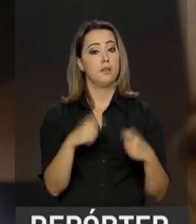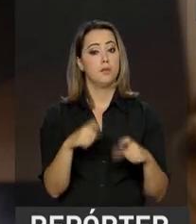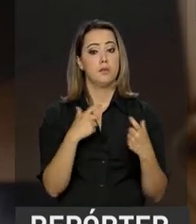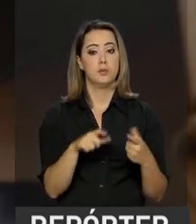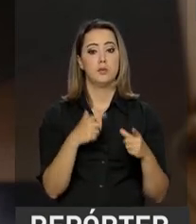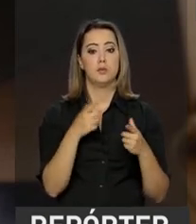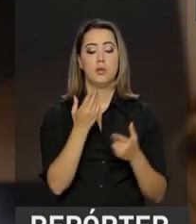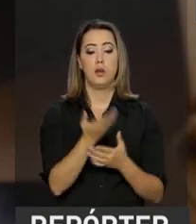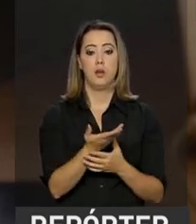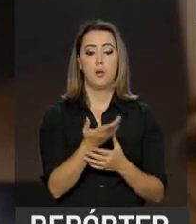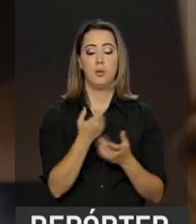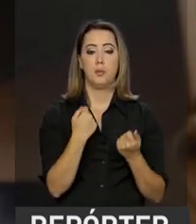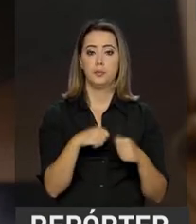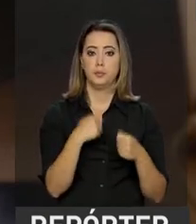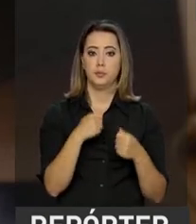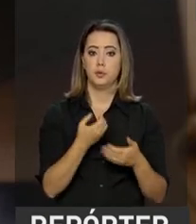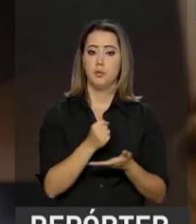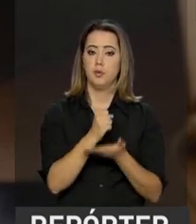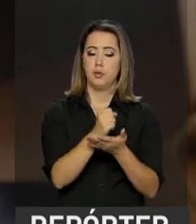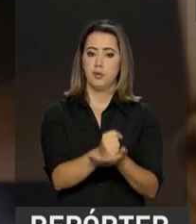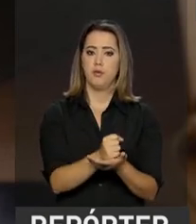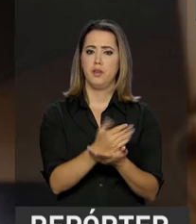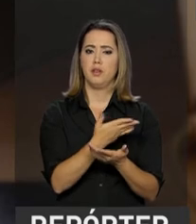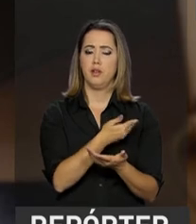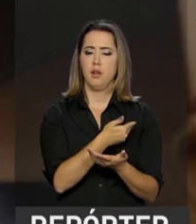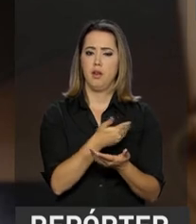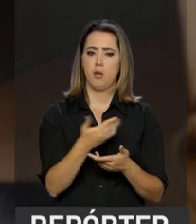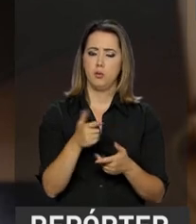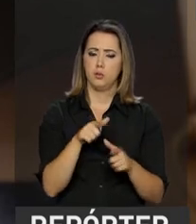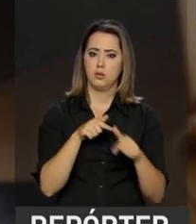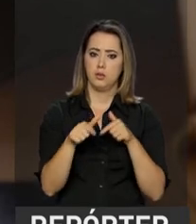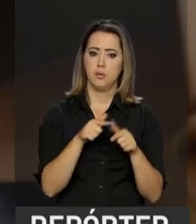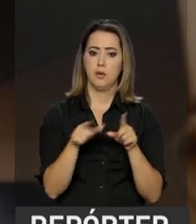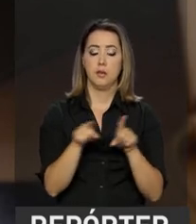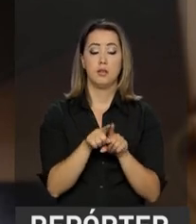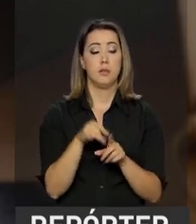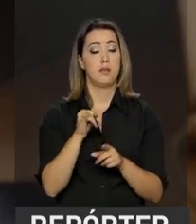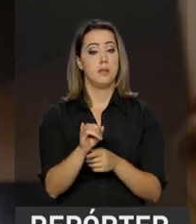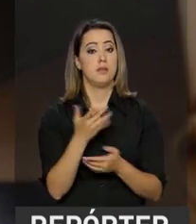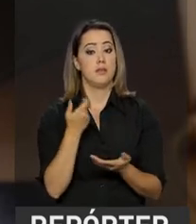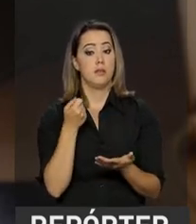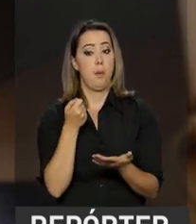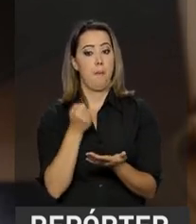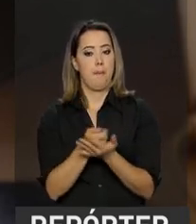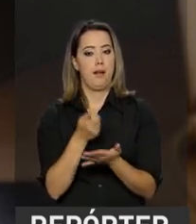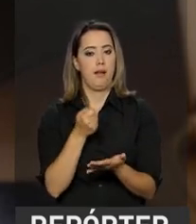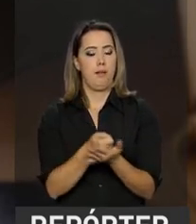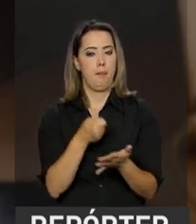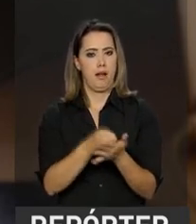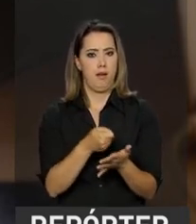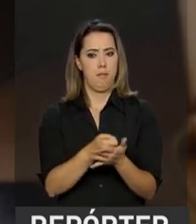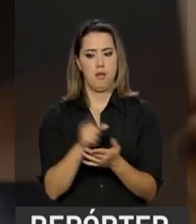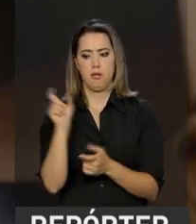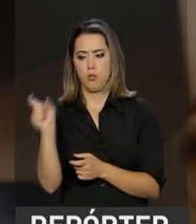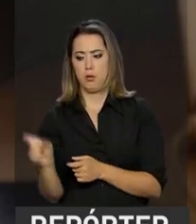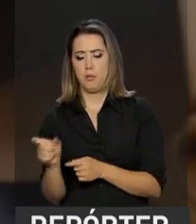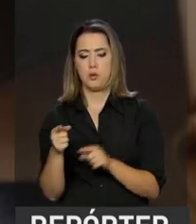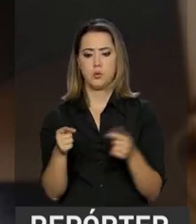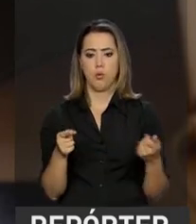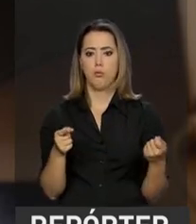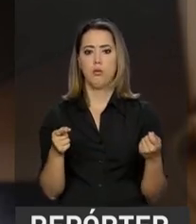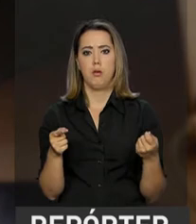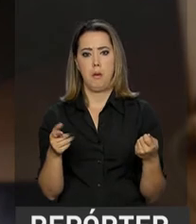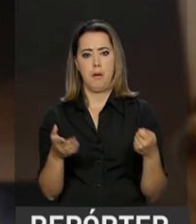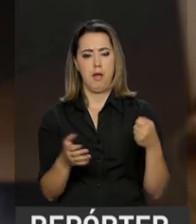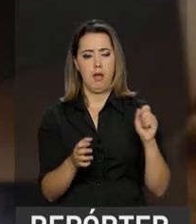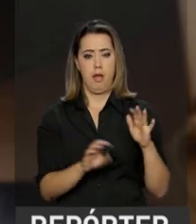e adequada a prestação do trabalho remoto bem como ao reembolso de despesas arcadas pelo empregado serão previstas em contrato